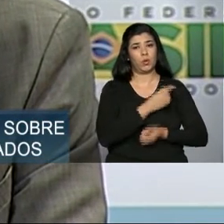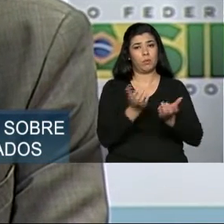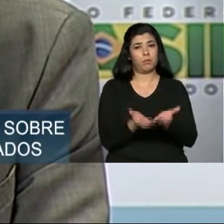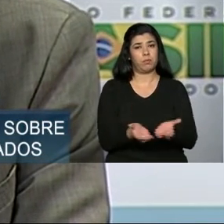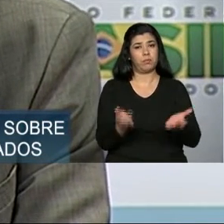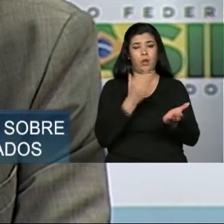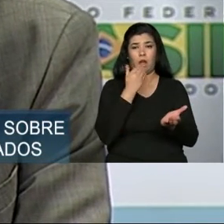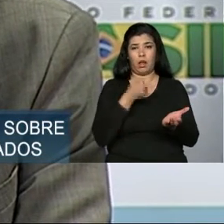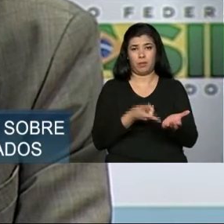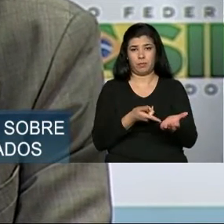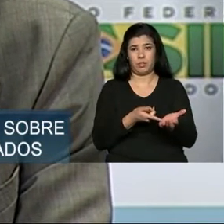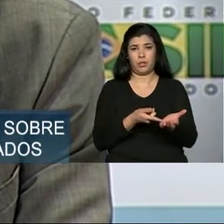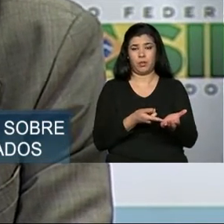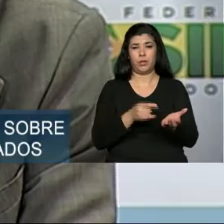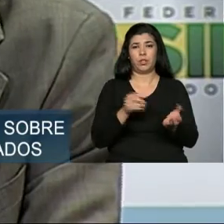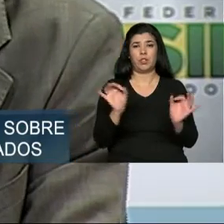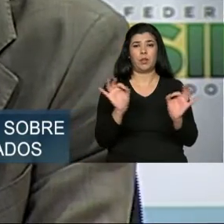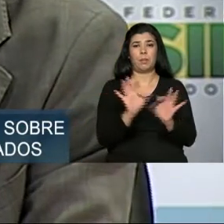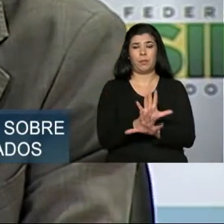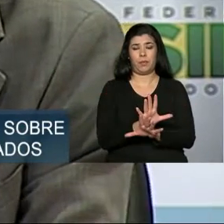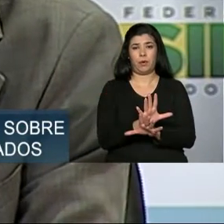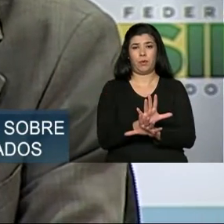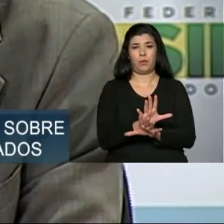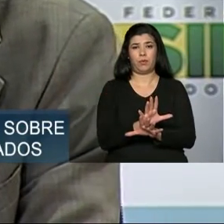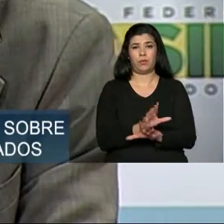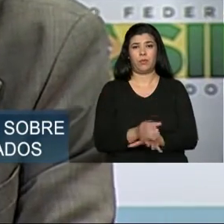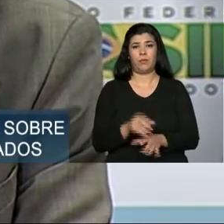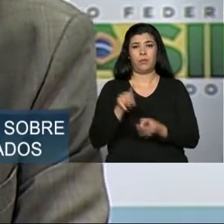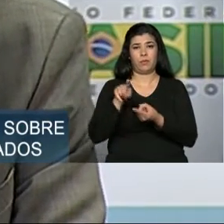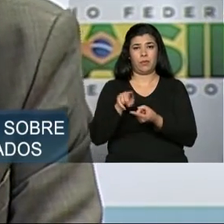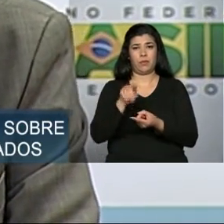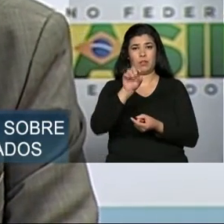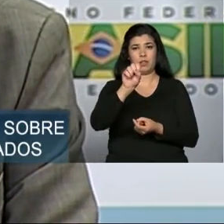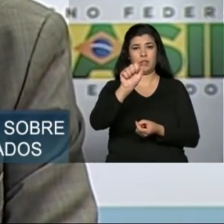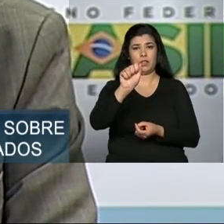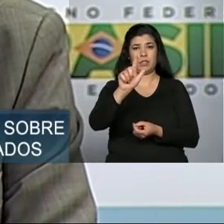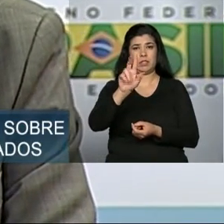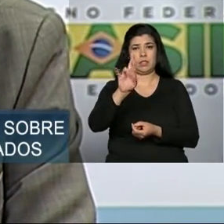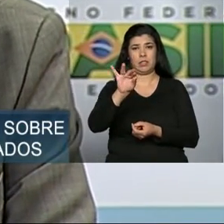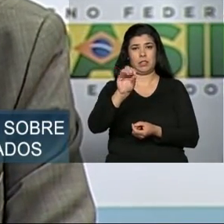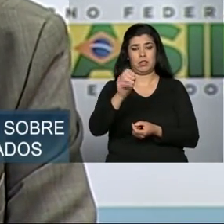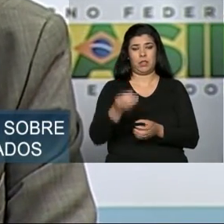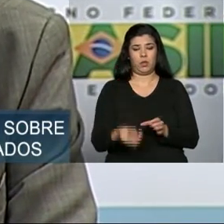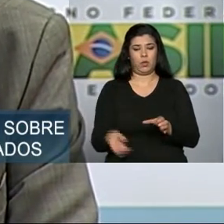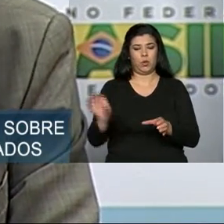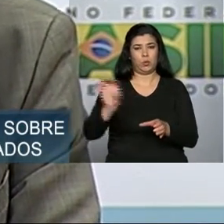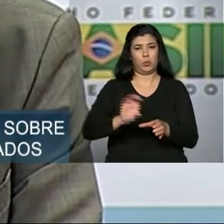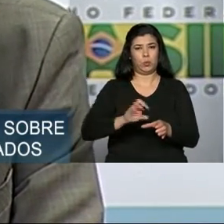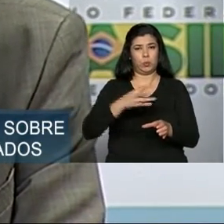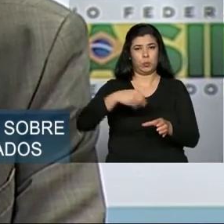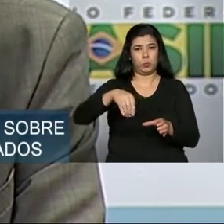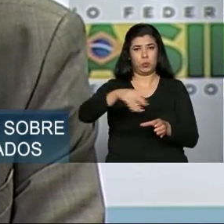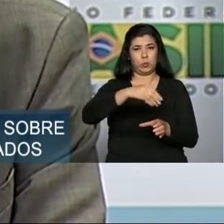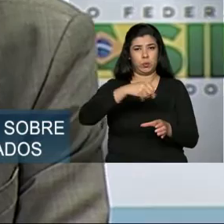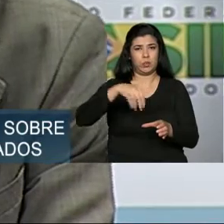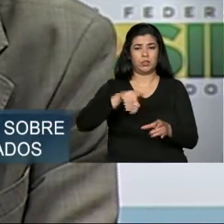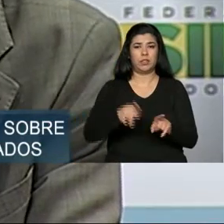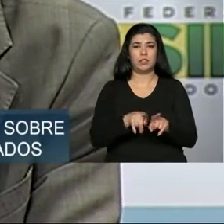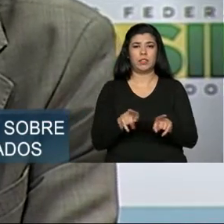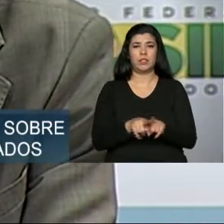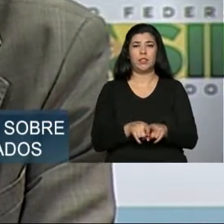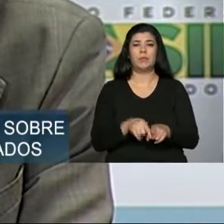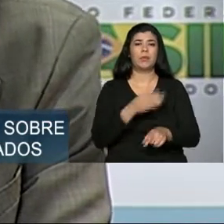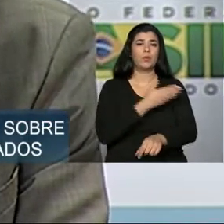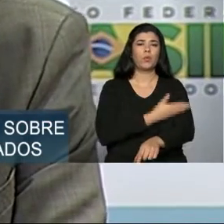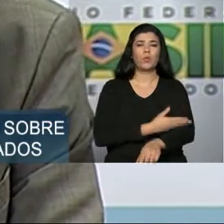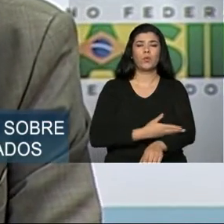à alimentação depois que ela já está pronta, que tem muito a ver também com o hábito cultural, né, com os nossos hábitos culinários,